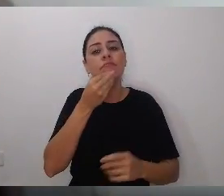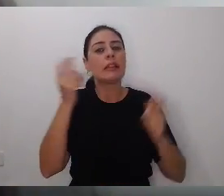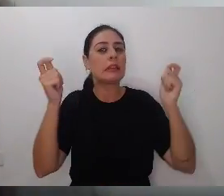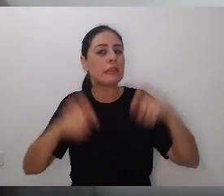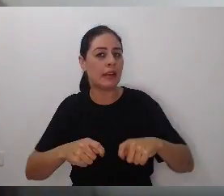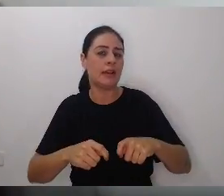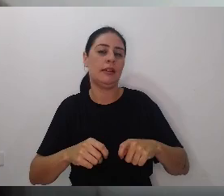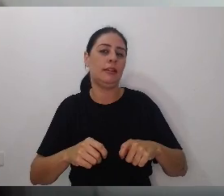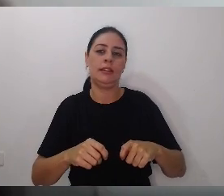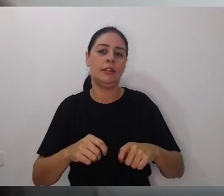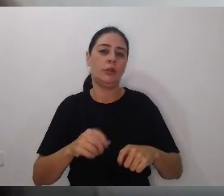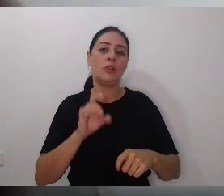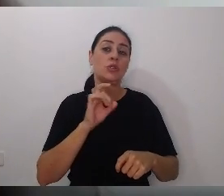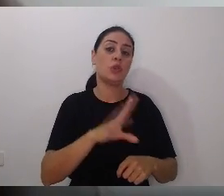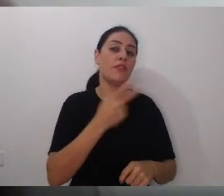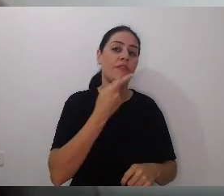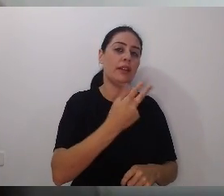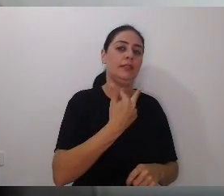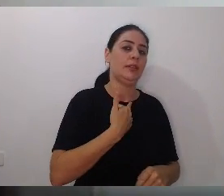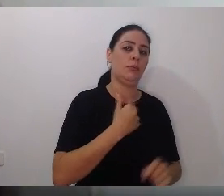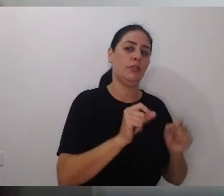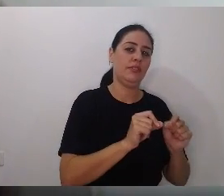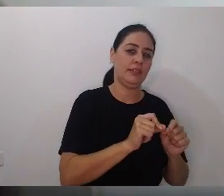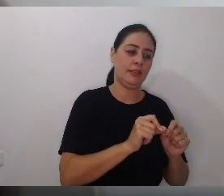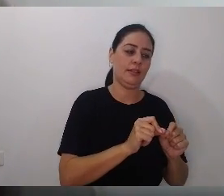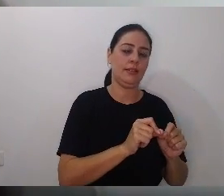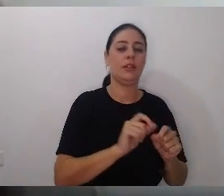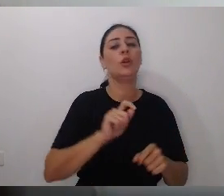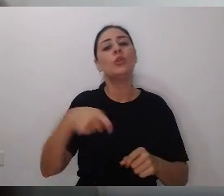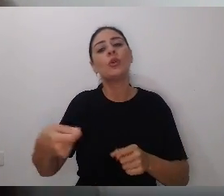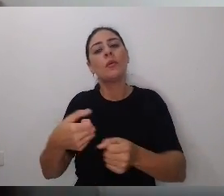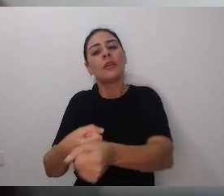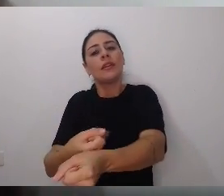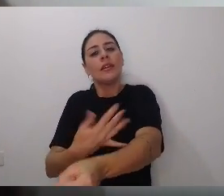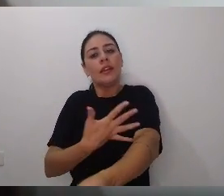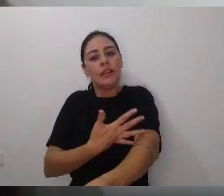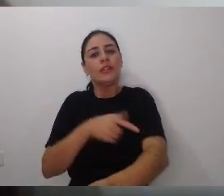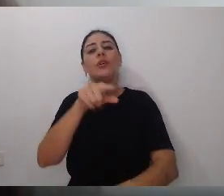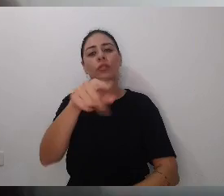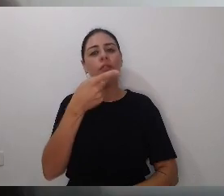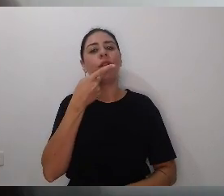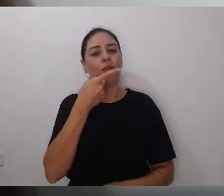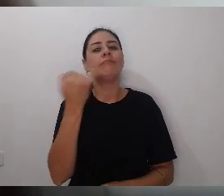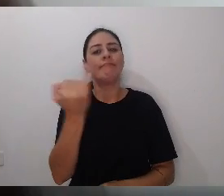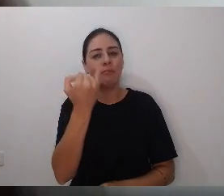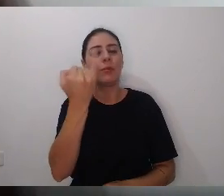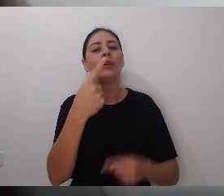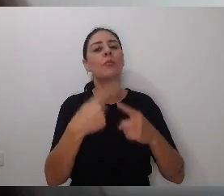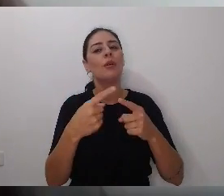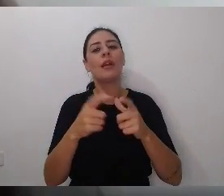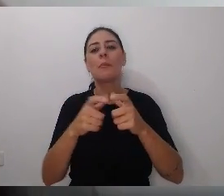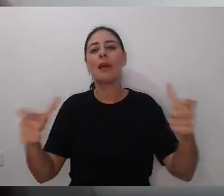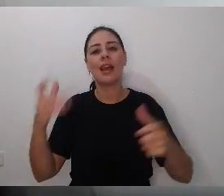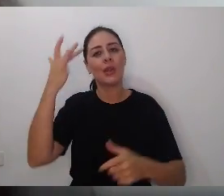no final de semana, quando que eu vou poder, né? Ou onde que eu vou poder, sinalizar para a criança qual é a